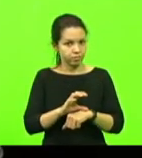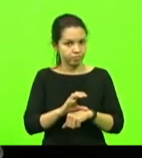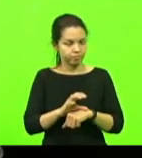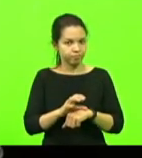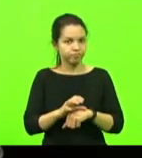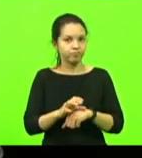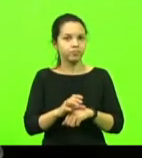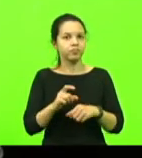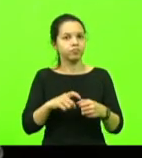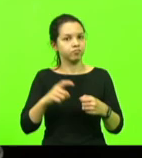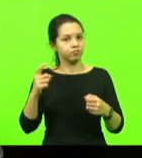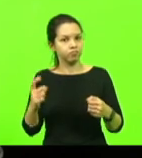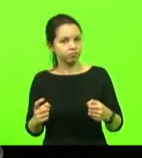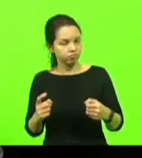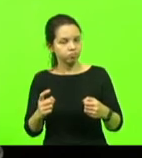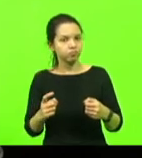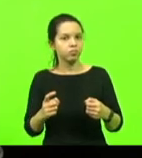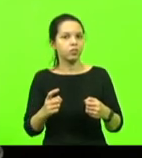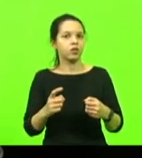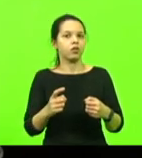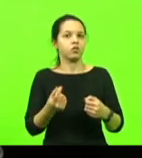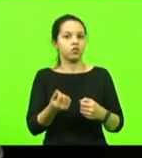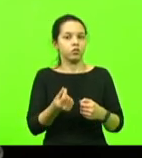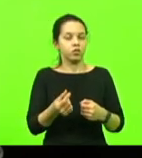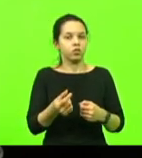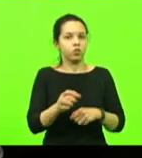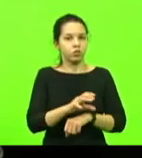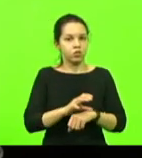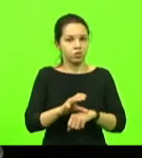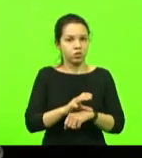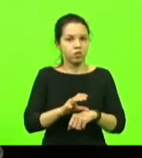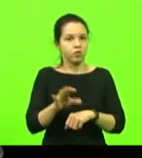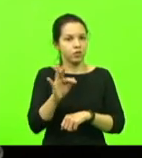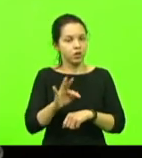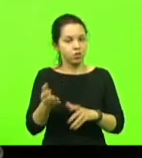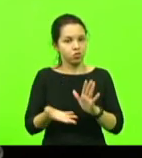garantidos da Constituição Federal de 88 e